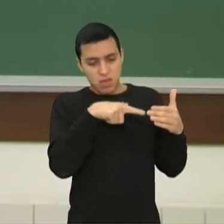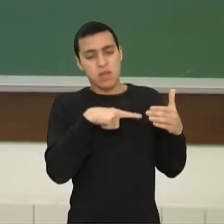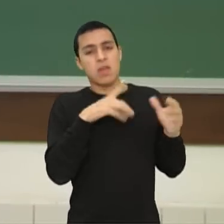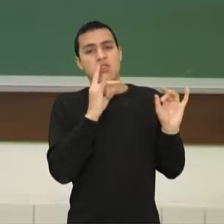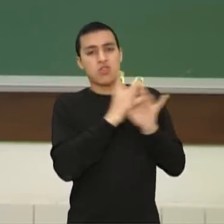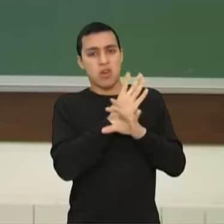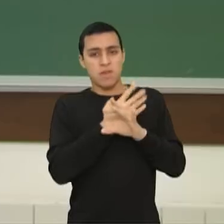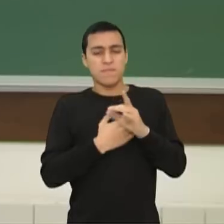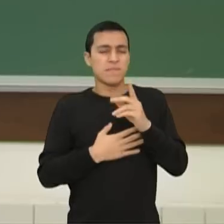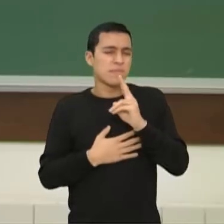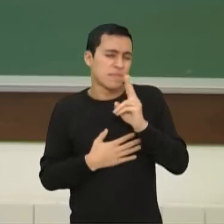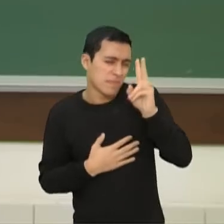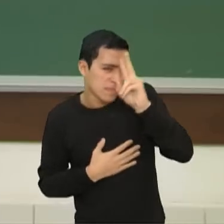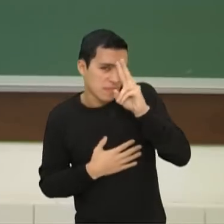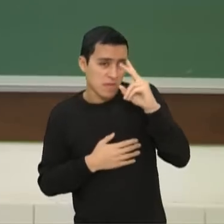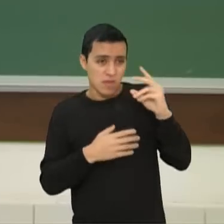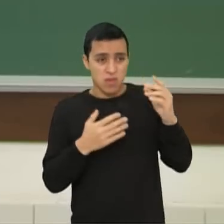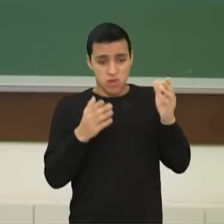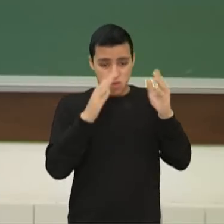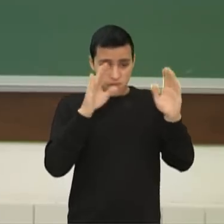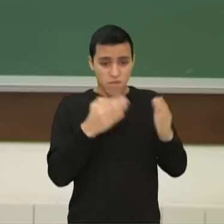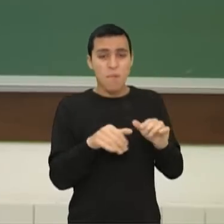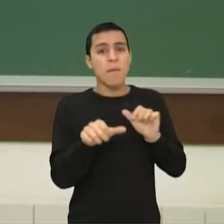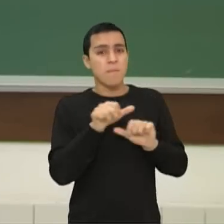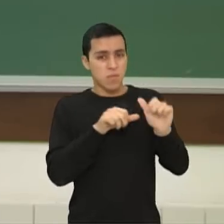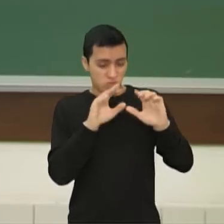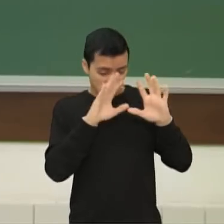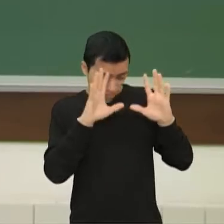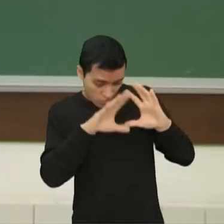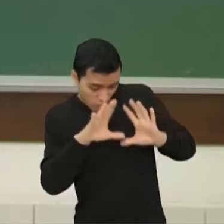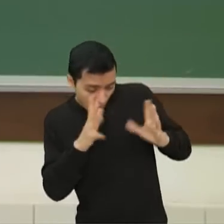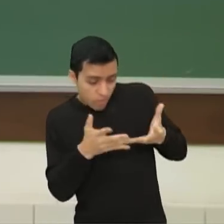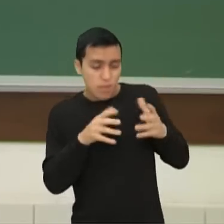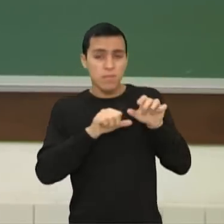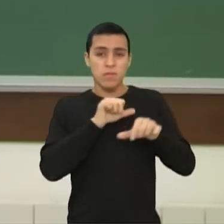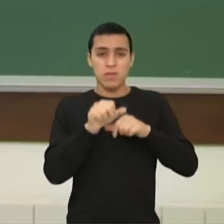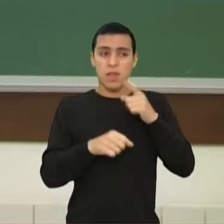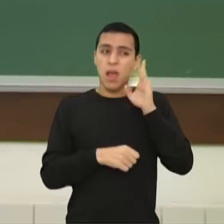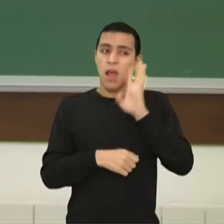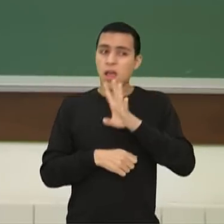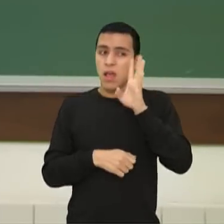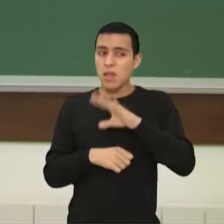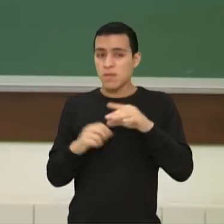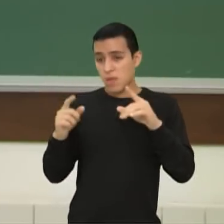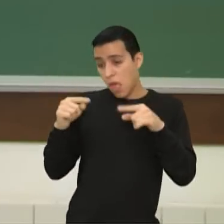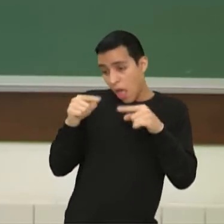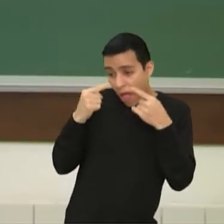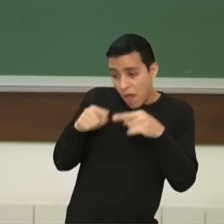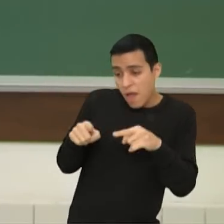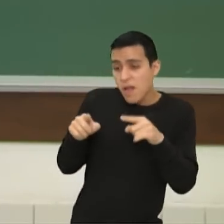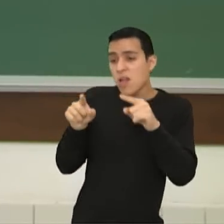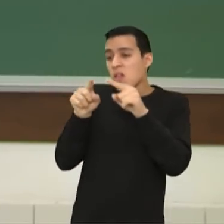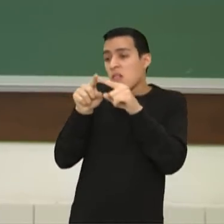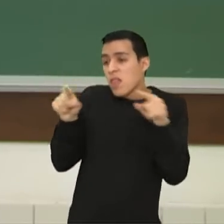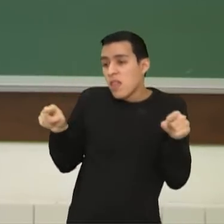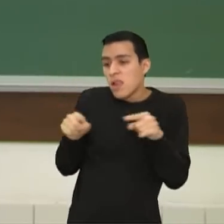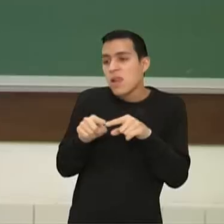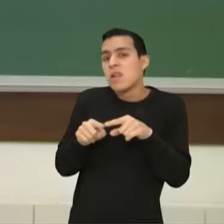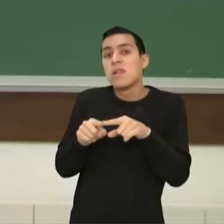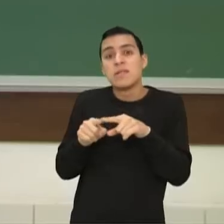Mas lembra que eu falei que a forma muda? Olha que legal que eu trouxe para vocês. Um recipiente com formato